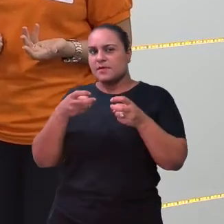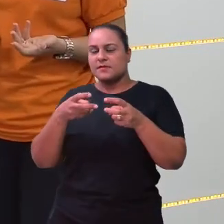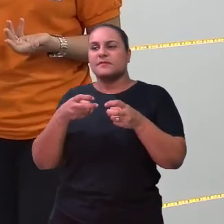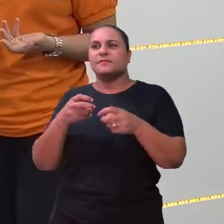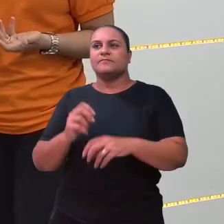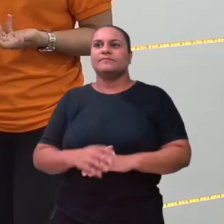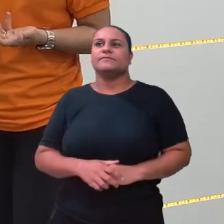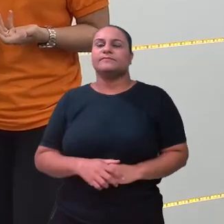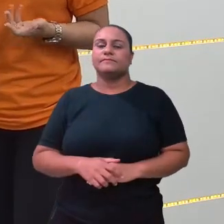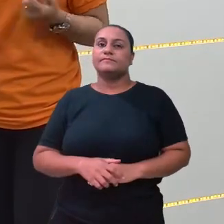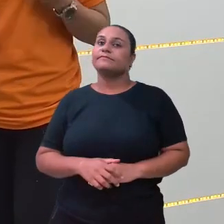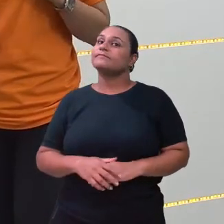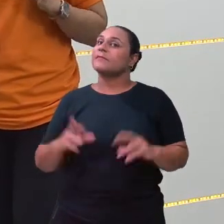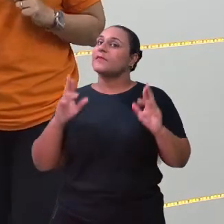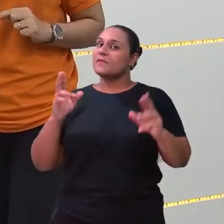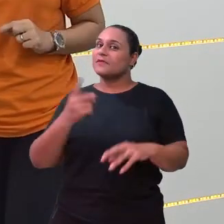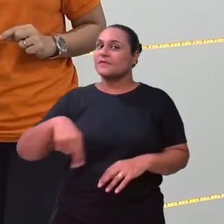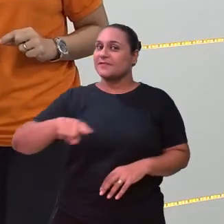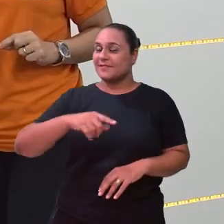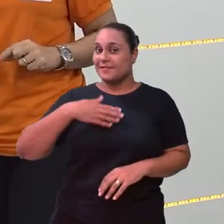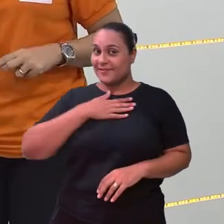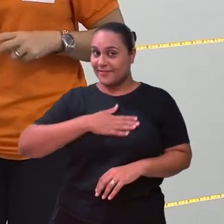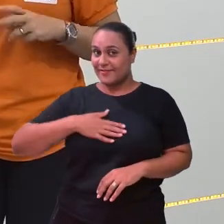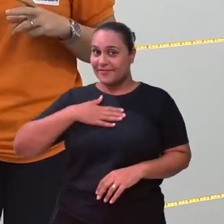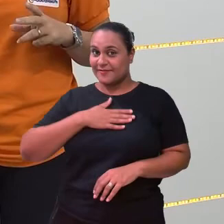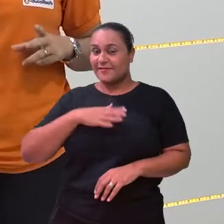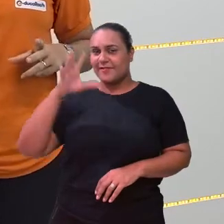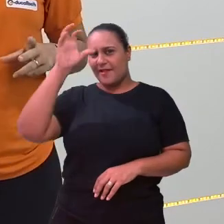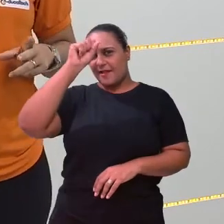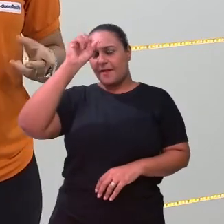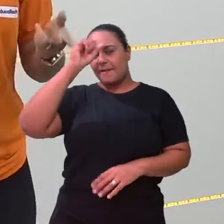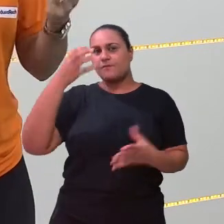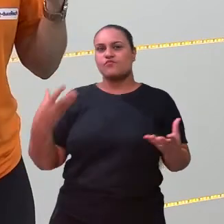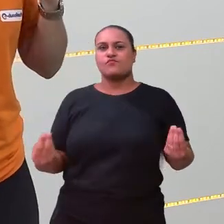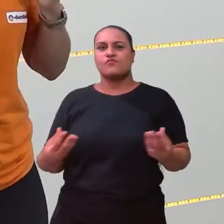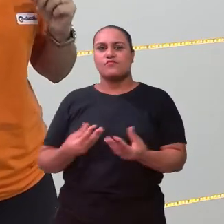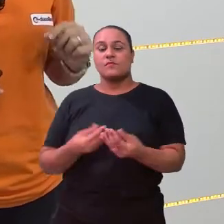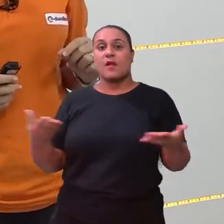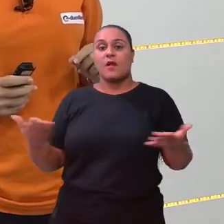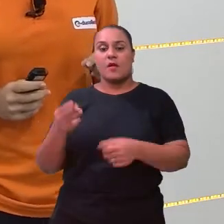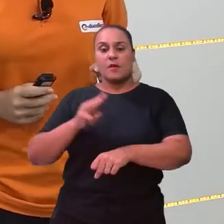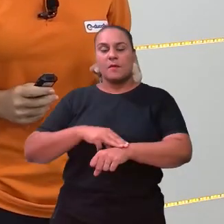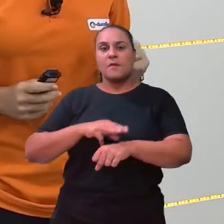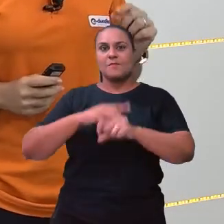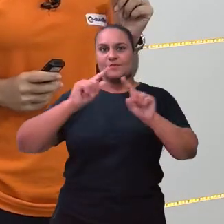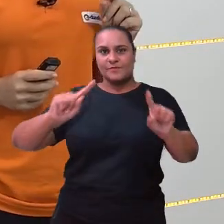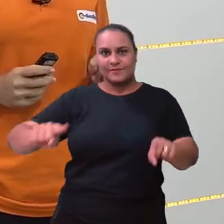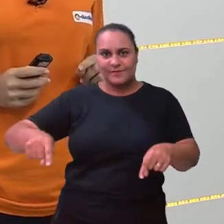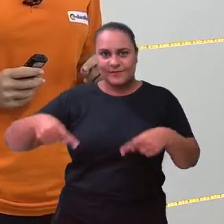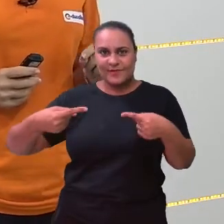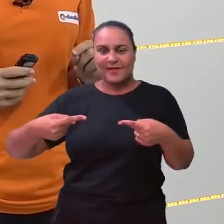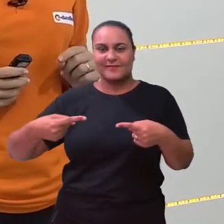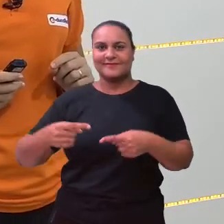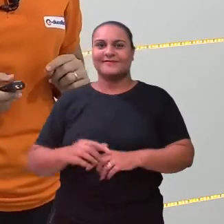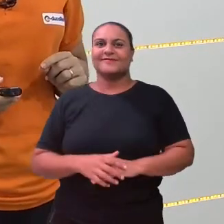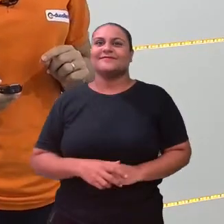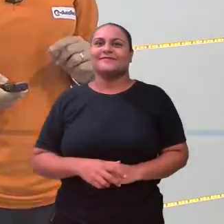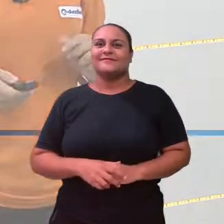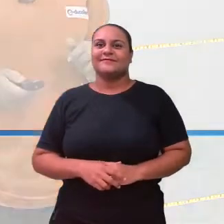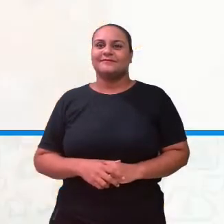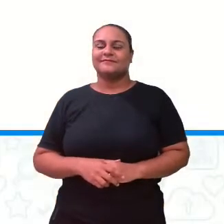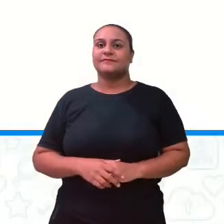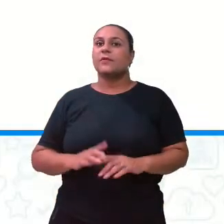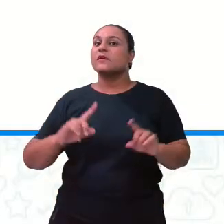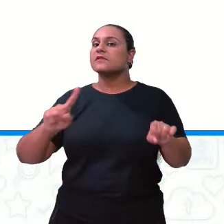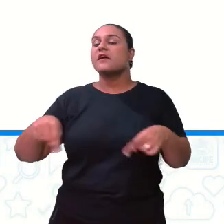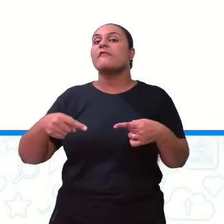interpretação. Espero que vocês tenham gostado e aprendido bastante. Vamos para o desafio da nossa aula. Qual vai